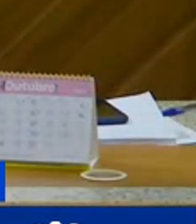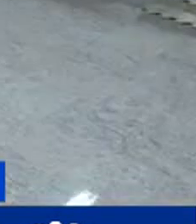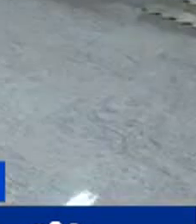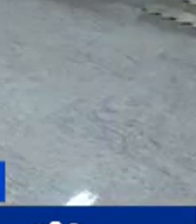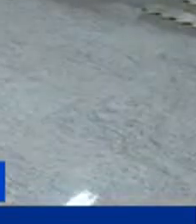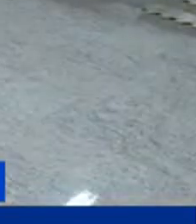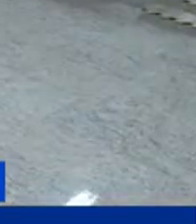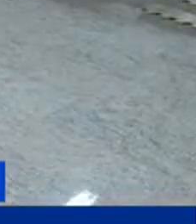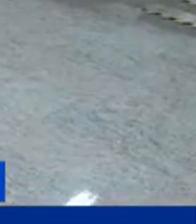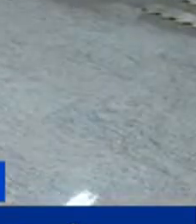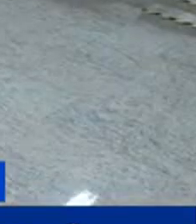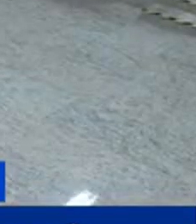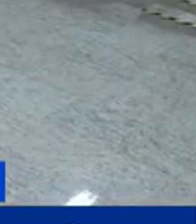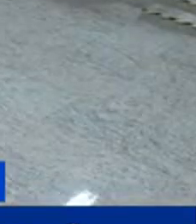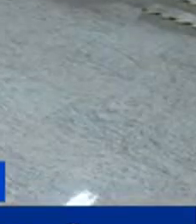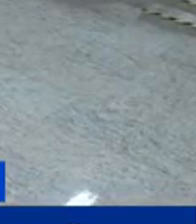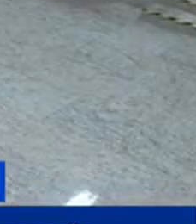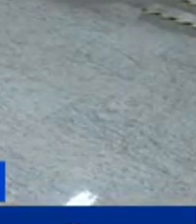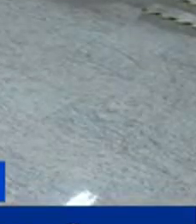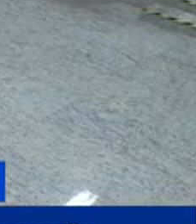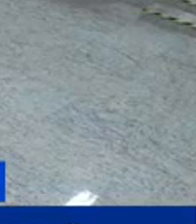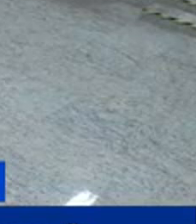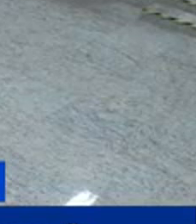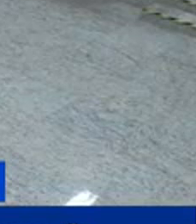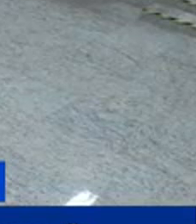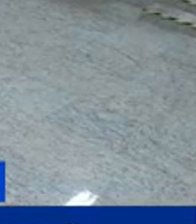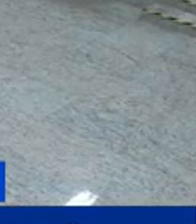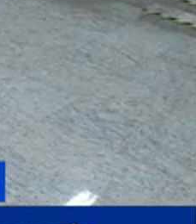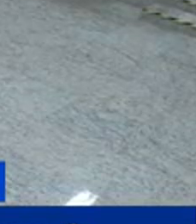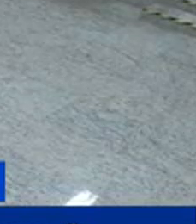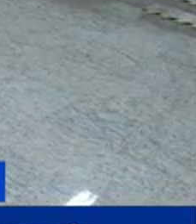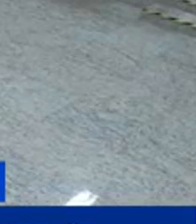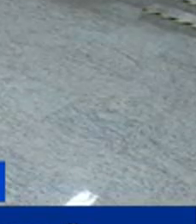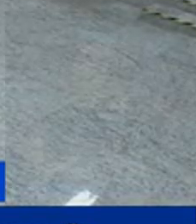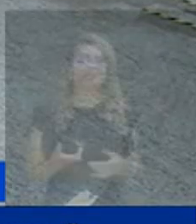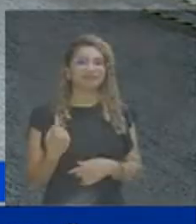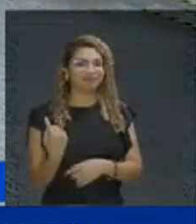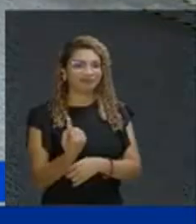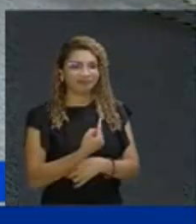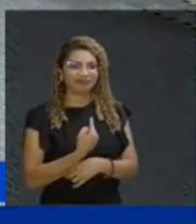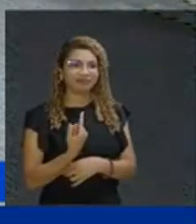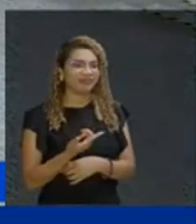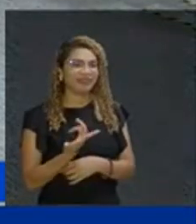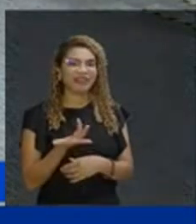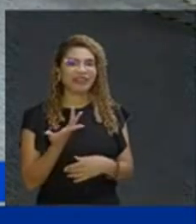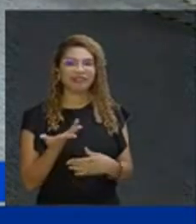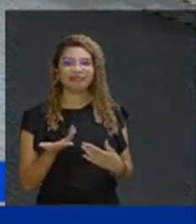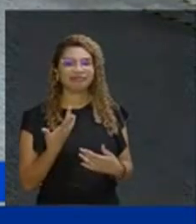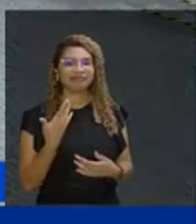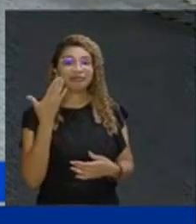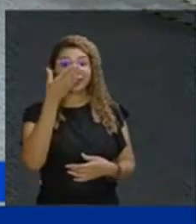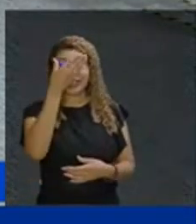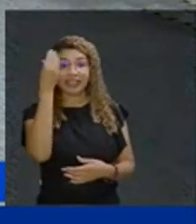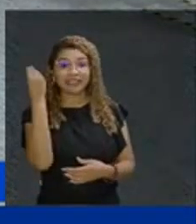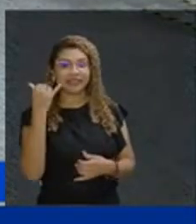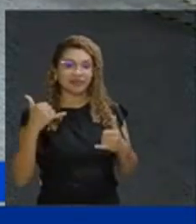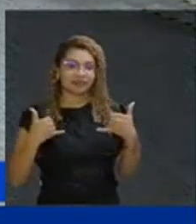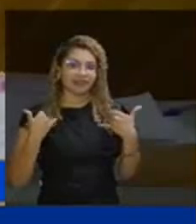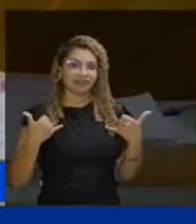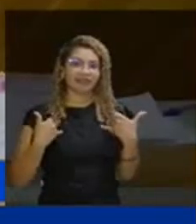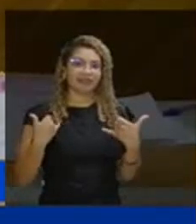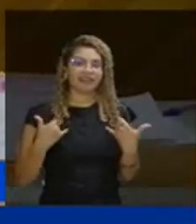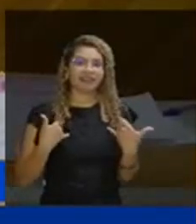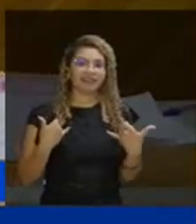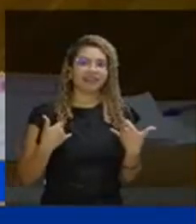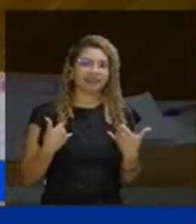pela secretária e acabou que nós não a cumprimentamos aqui publicamente, né? Mas agora, essa é a